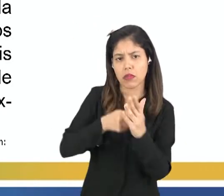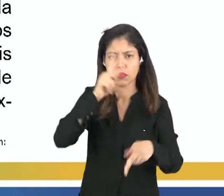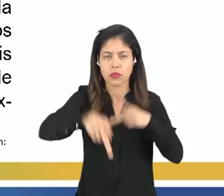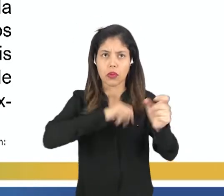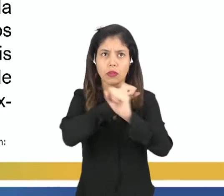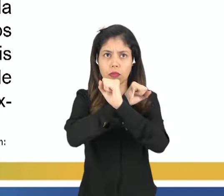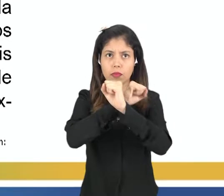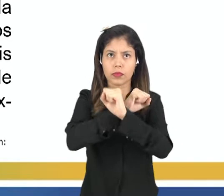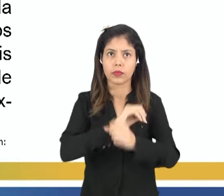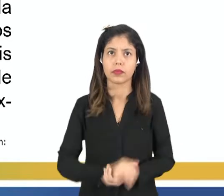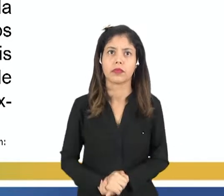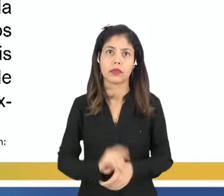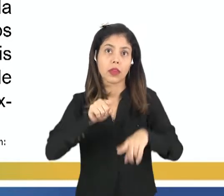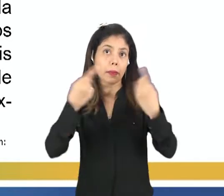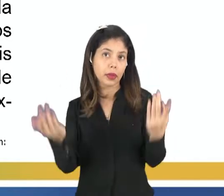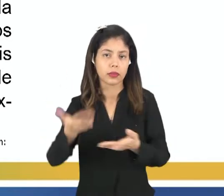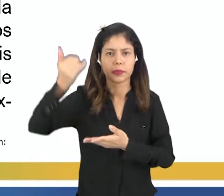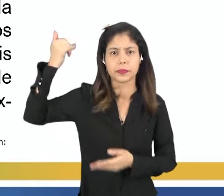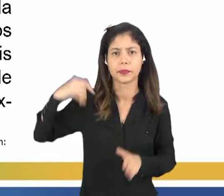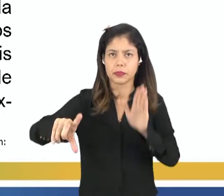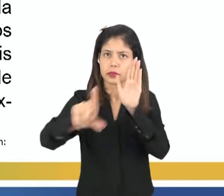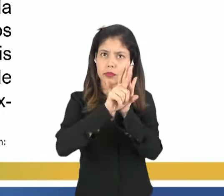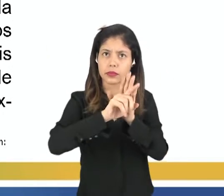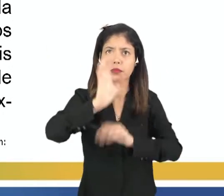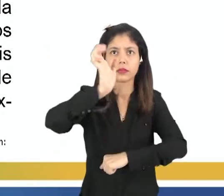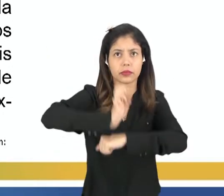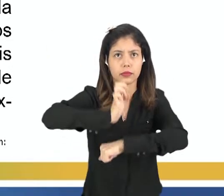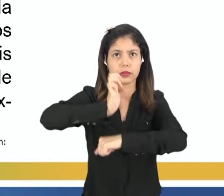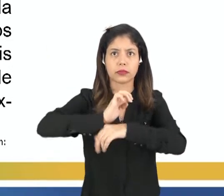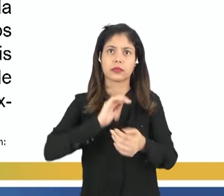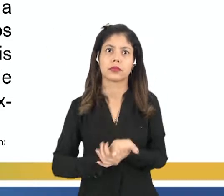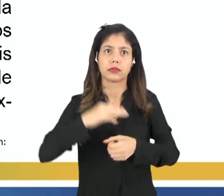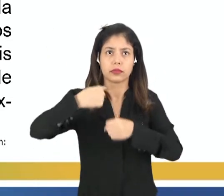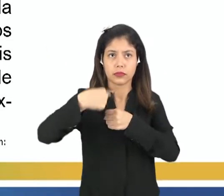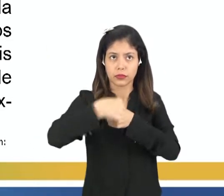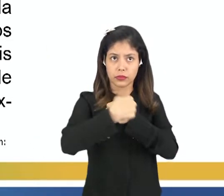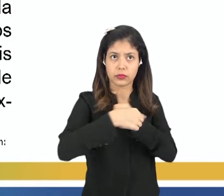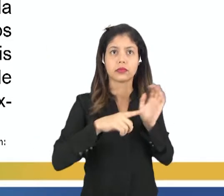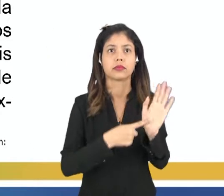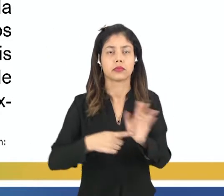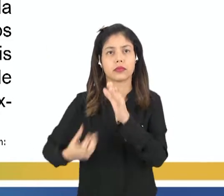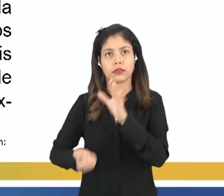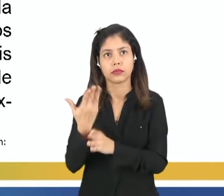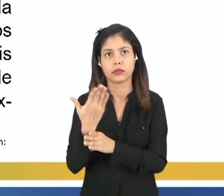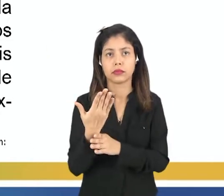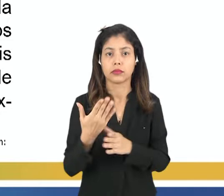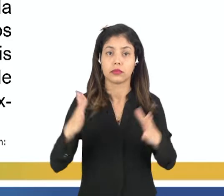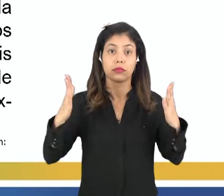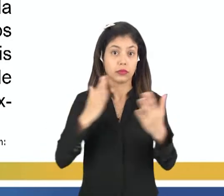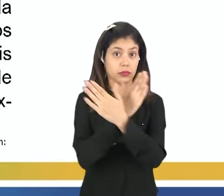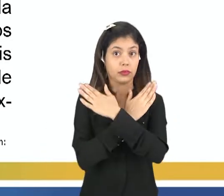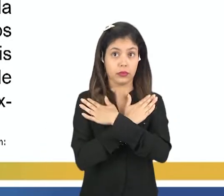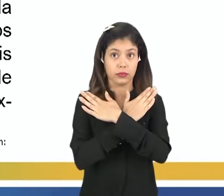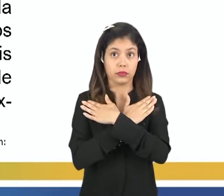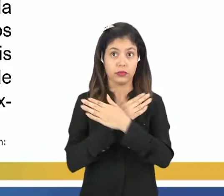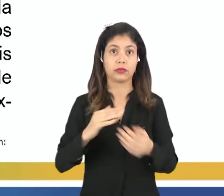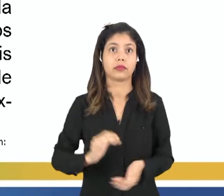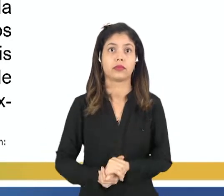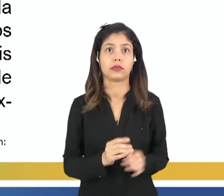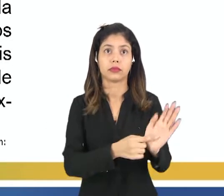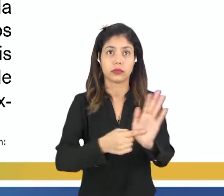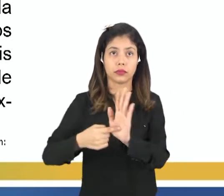povos escravizados. Mais recentemente, leis estaduais e municipais criaram um feriado no dia 20 de novembro